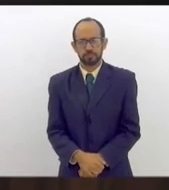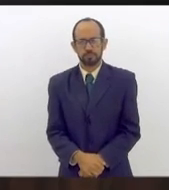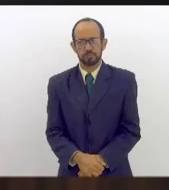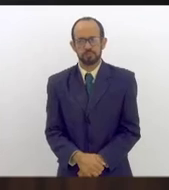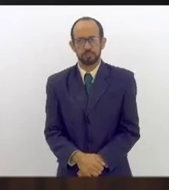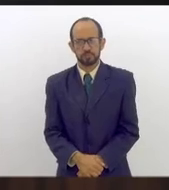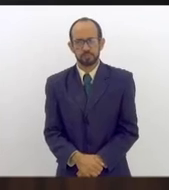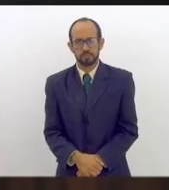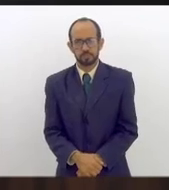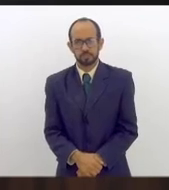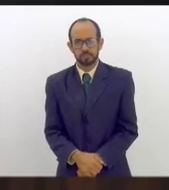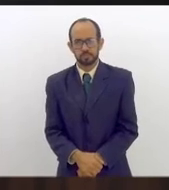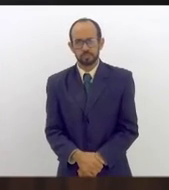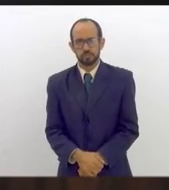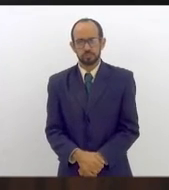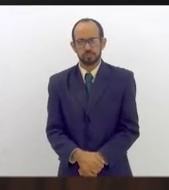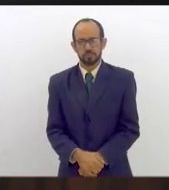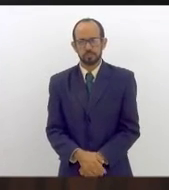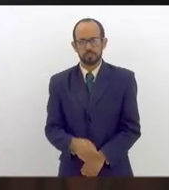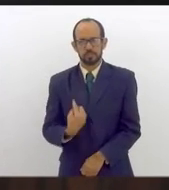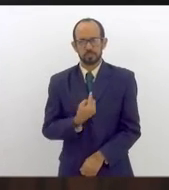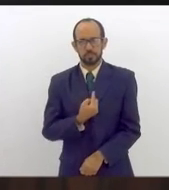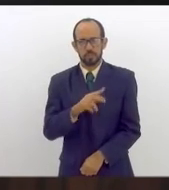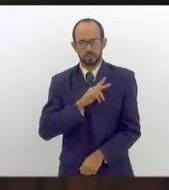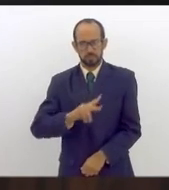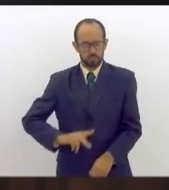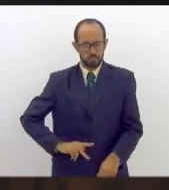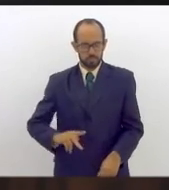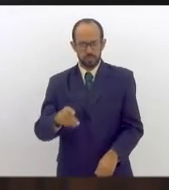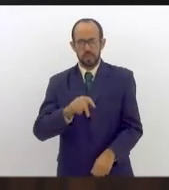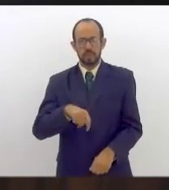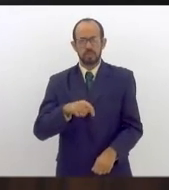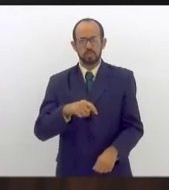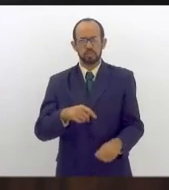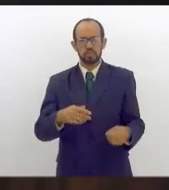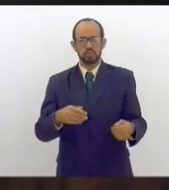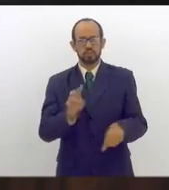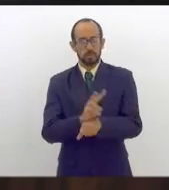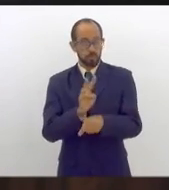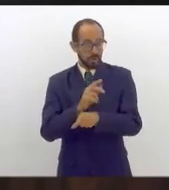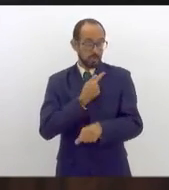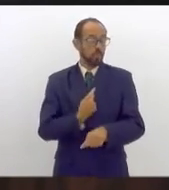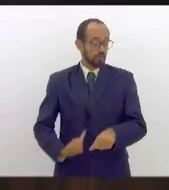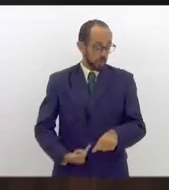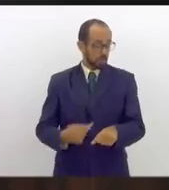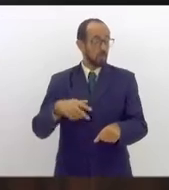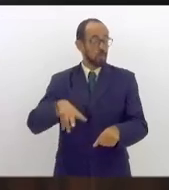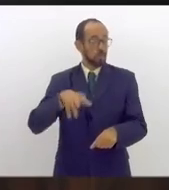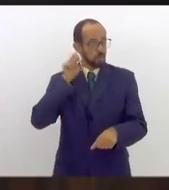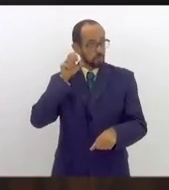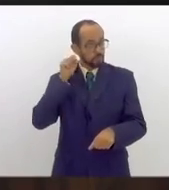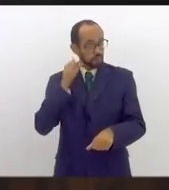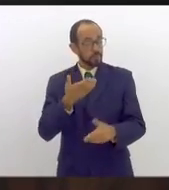Vamos aqui, o nosso presidente, que hoje está como governador, está ouvindo, a assessoria da mesa também. Em homenagem ao, né, no mês